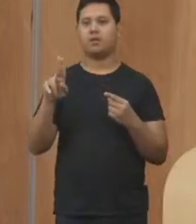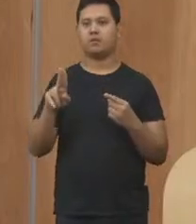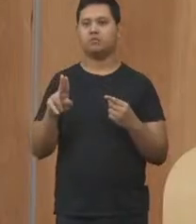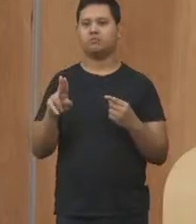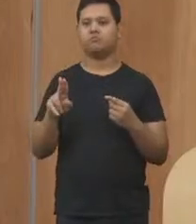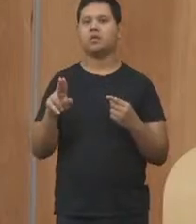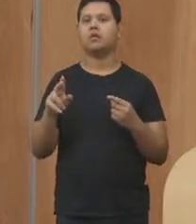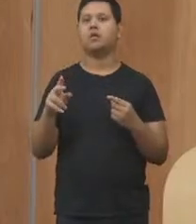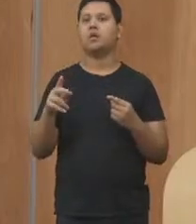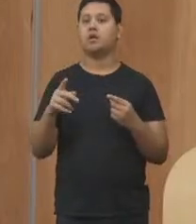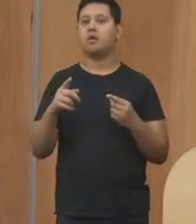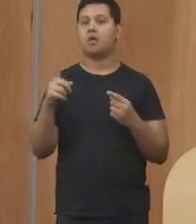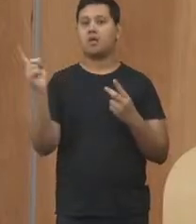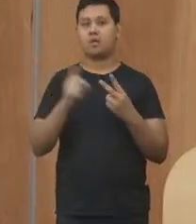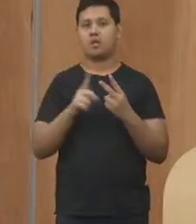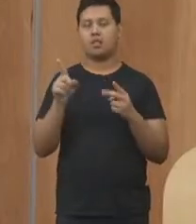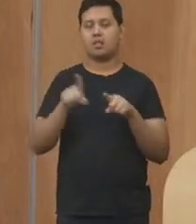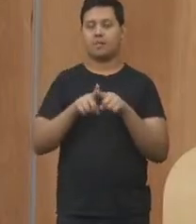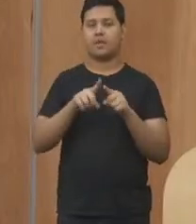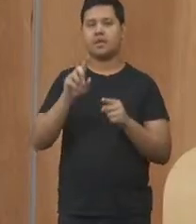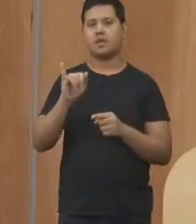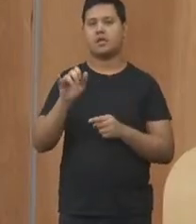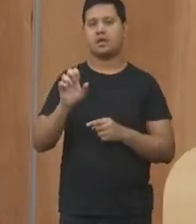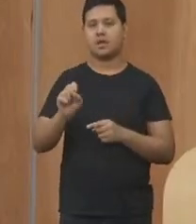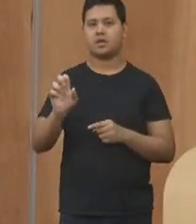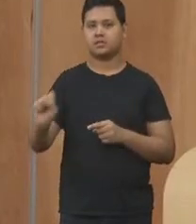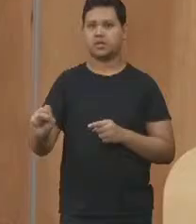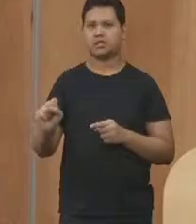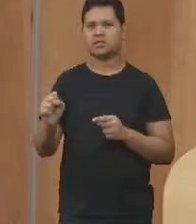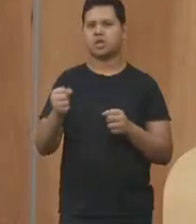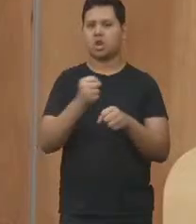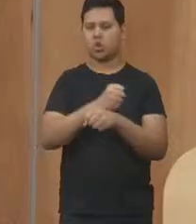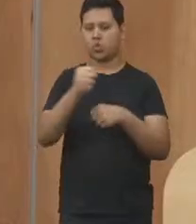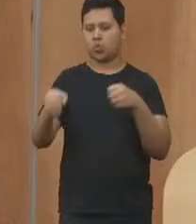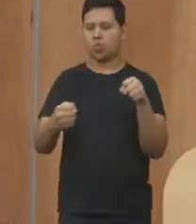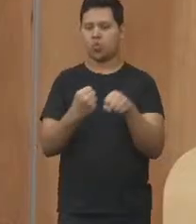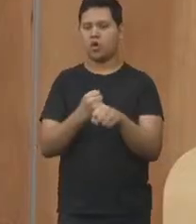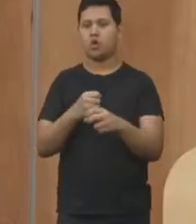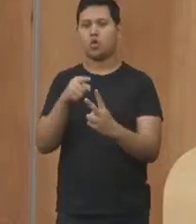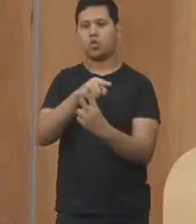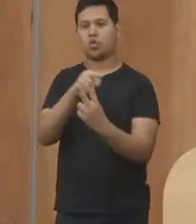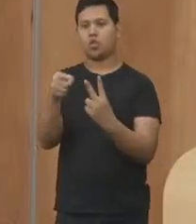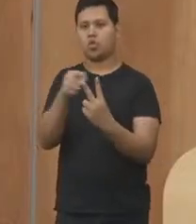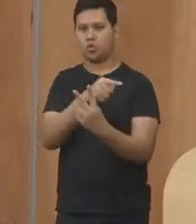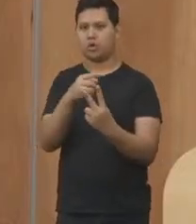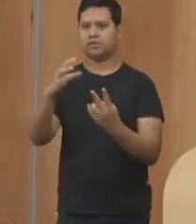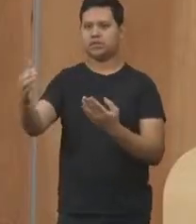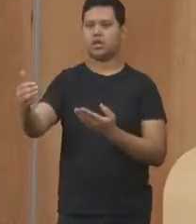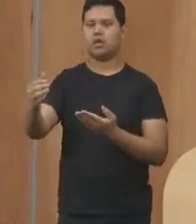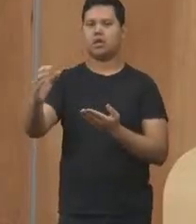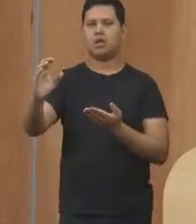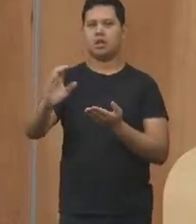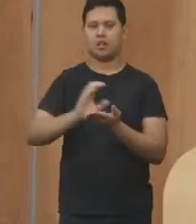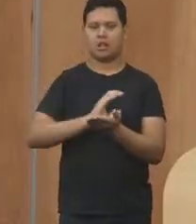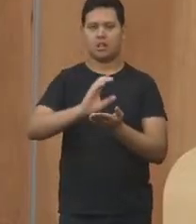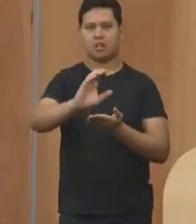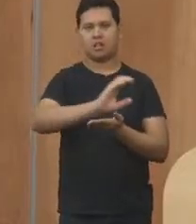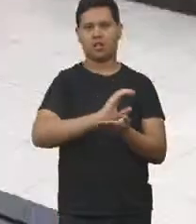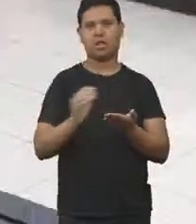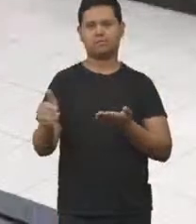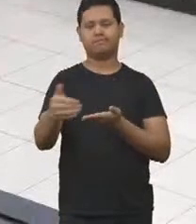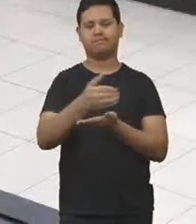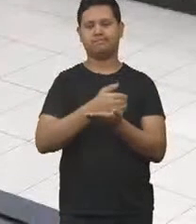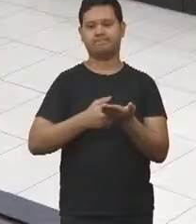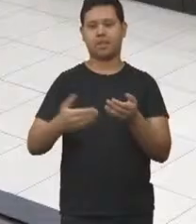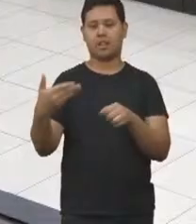forte em março, e o ISS, que ele segue esse padrão ao longo do ano, seguindo esses movimentos econômicos. Voltando um